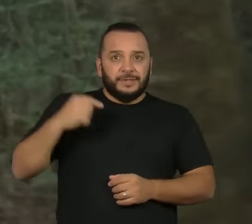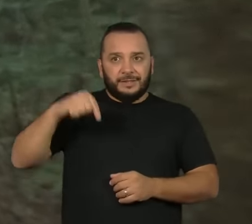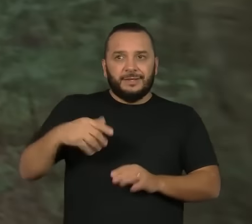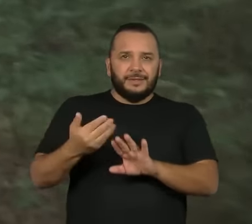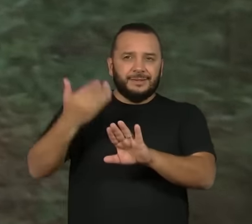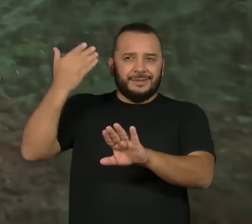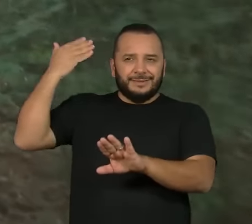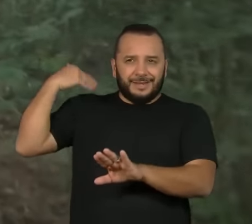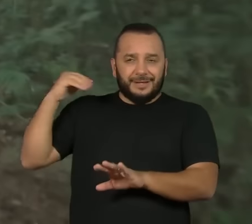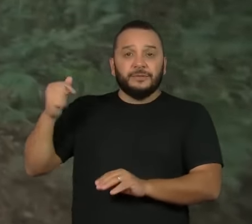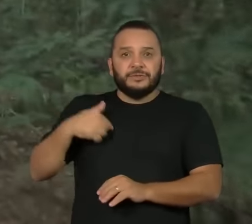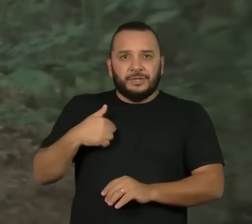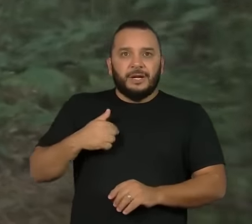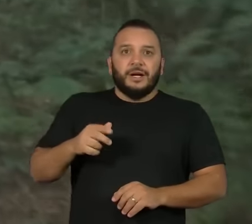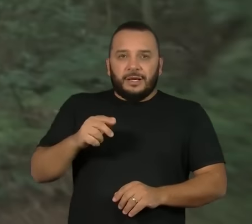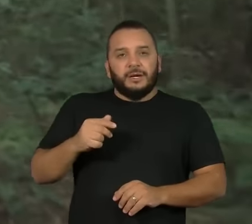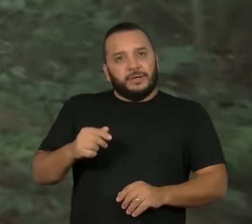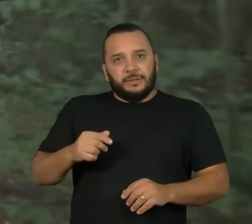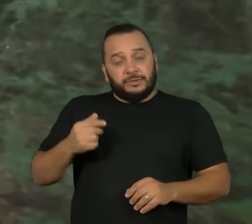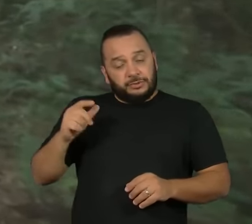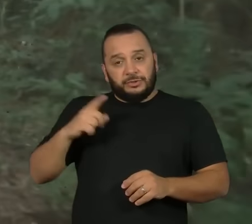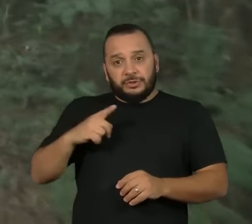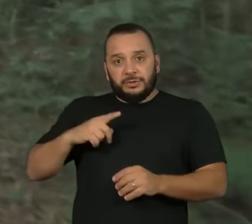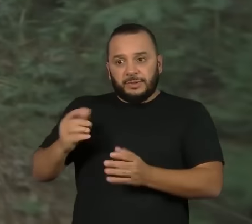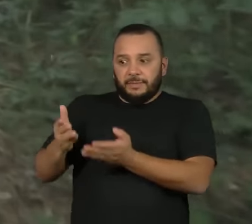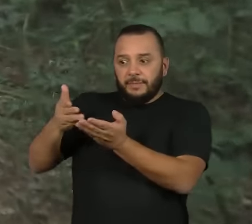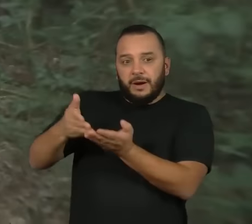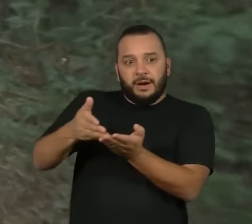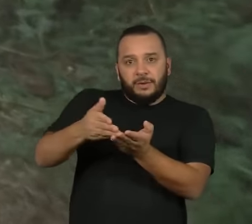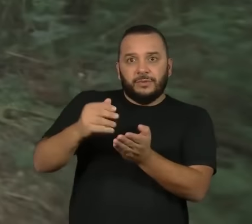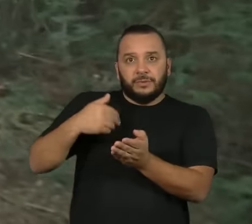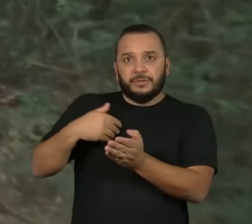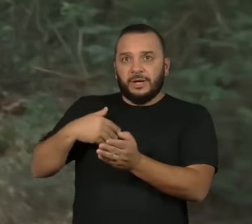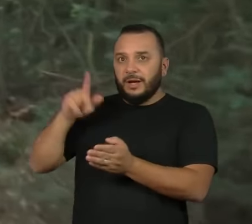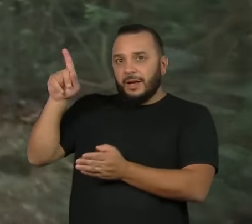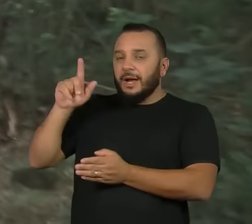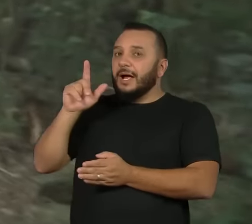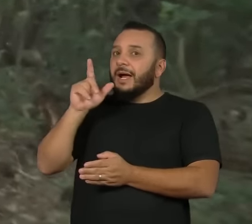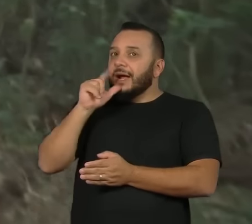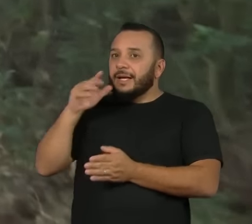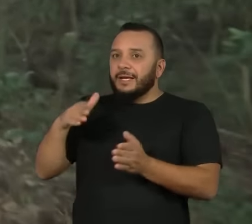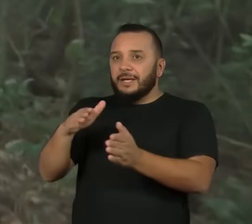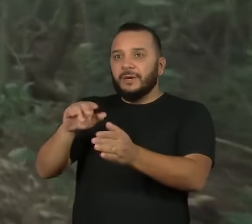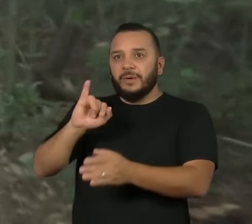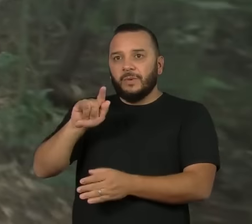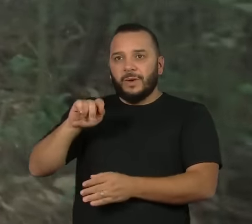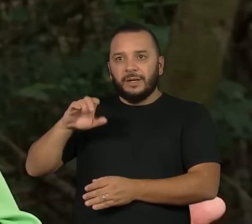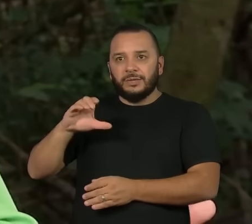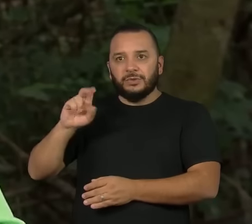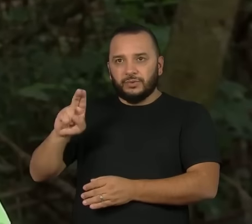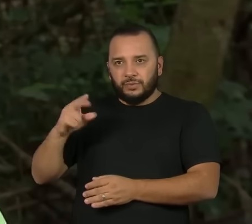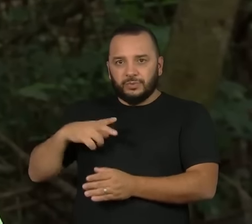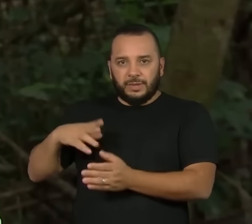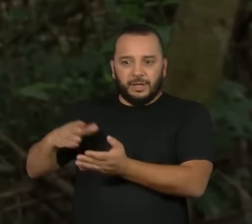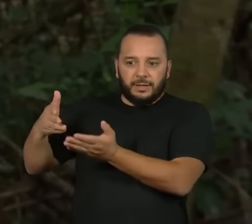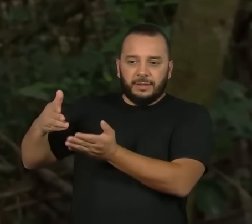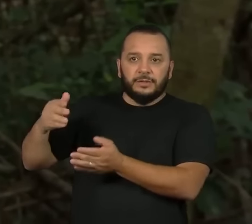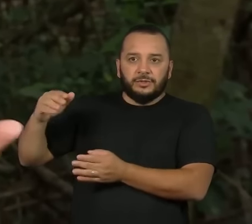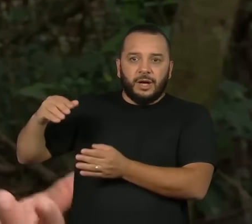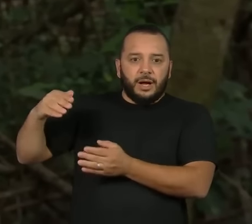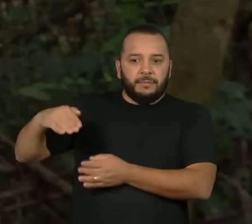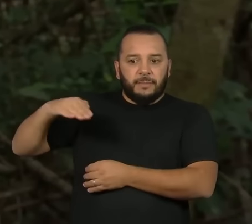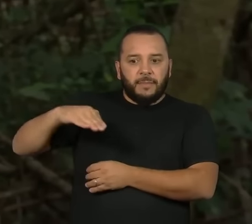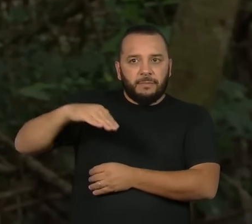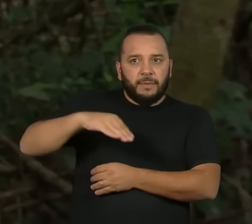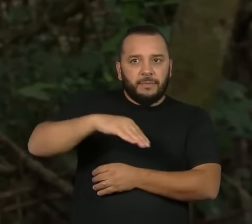a trilha para carregar as canoas da parte alta do Rio Iguaçu para a baixa. A gente tem uma ocupação histórica